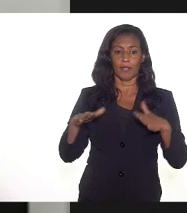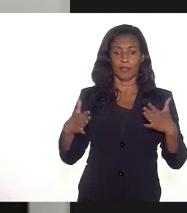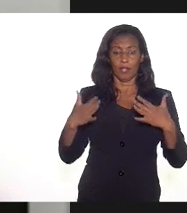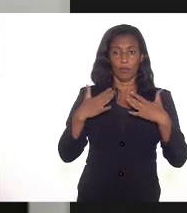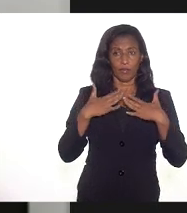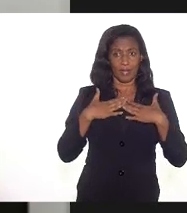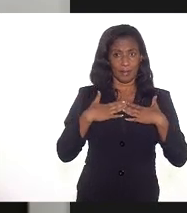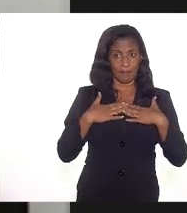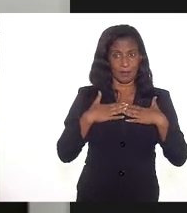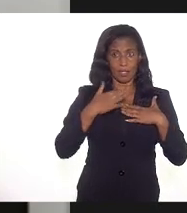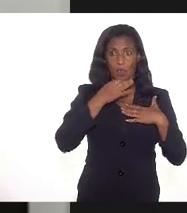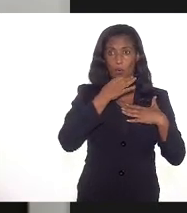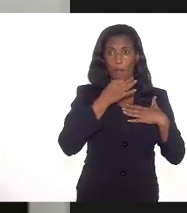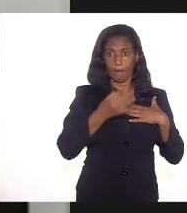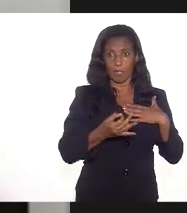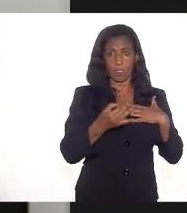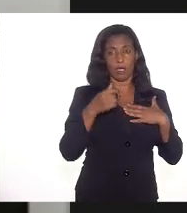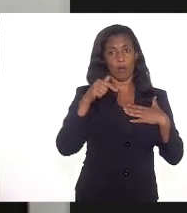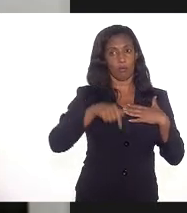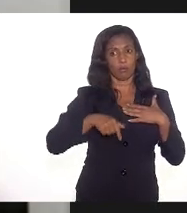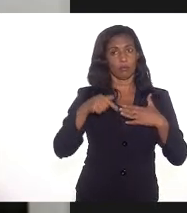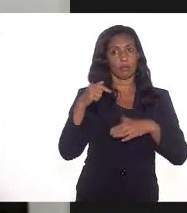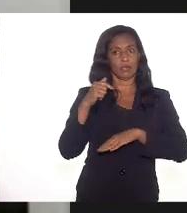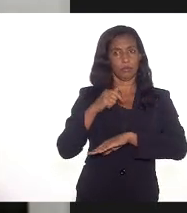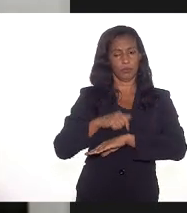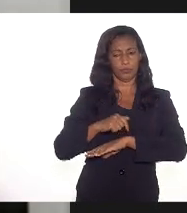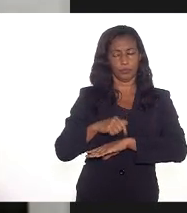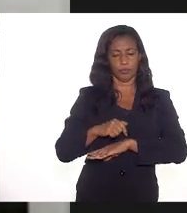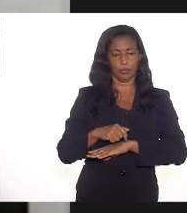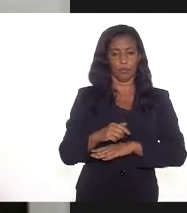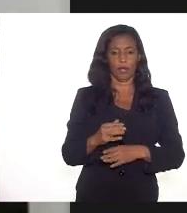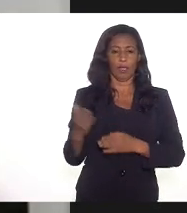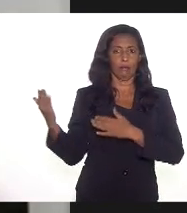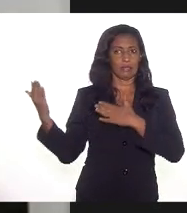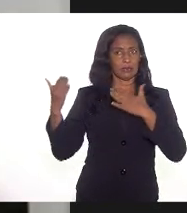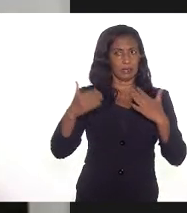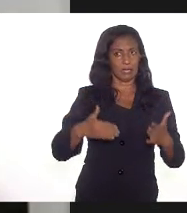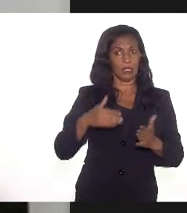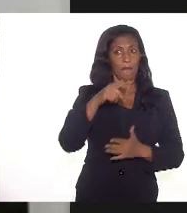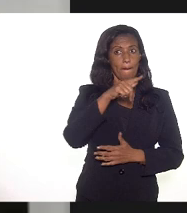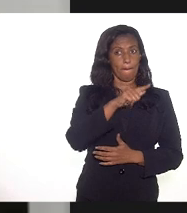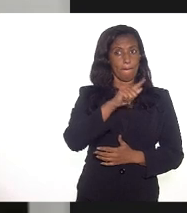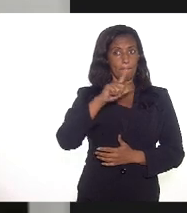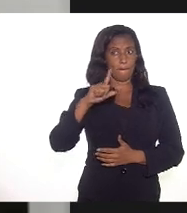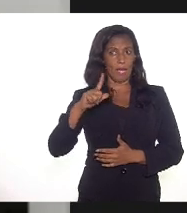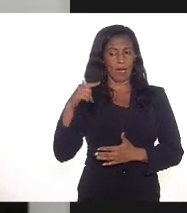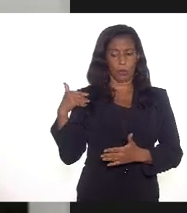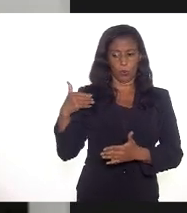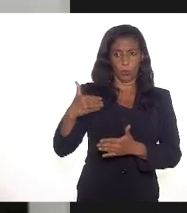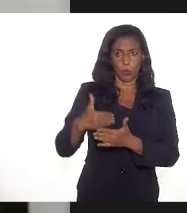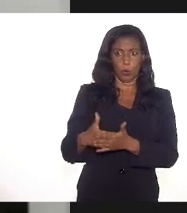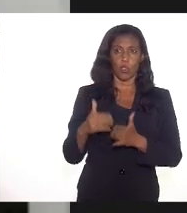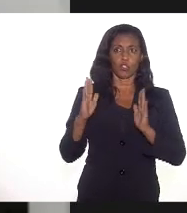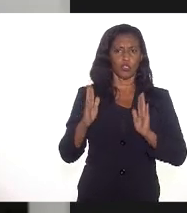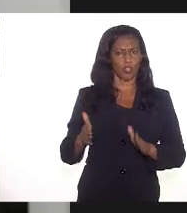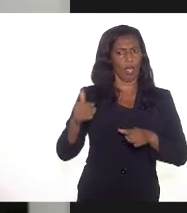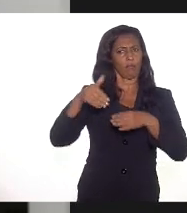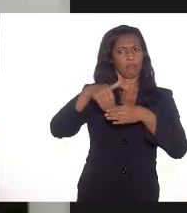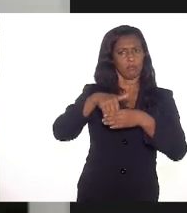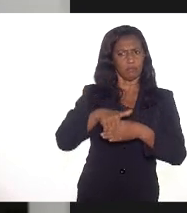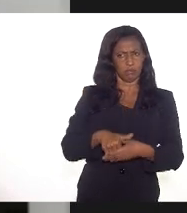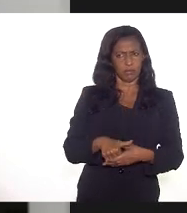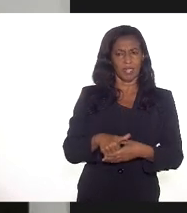minha sugestão neste momento, trazendo à baila um PL recente que foi votado, que muito